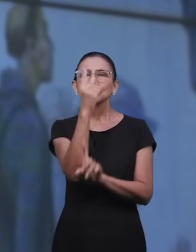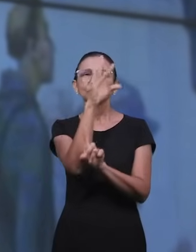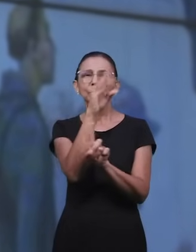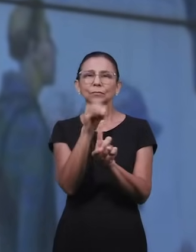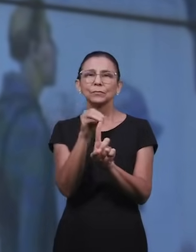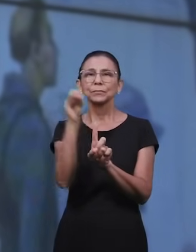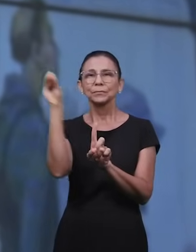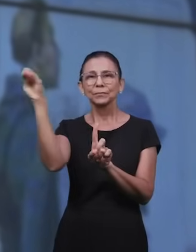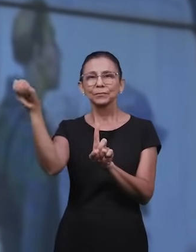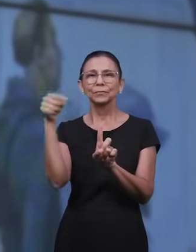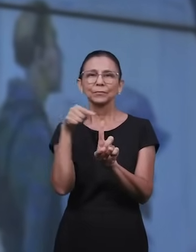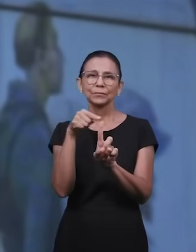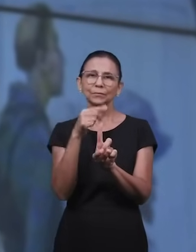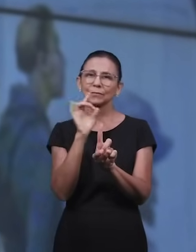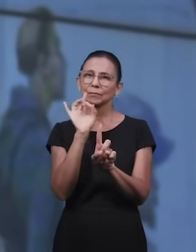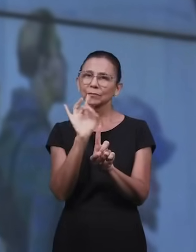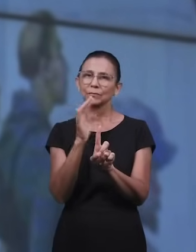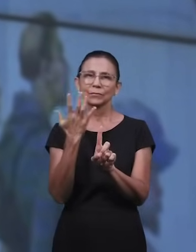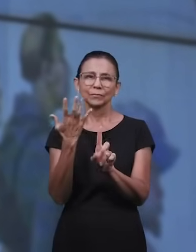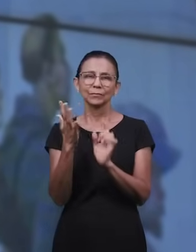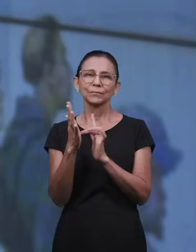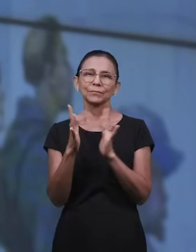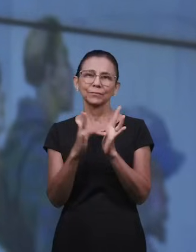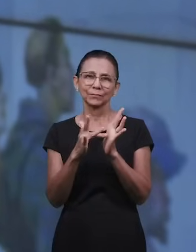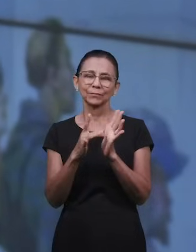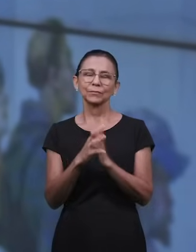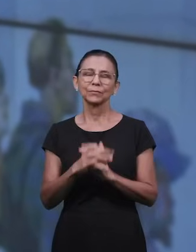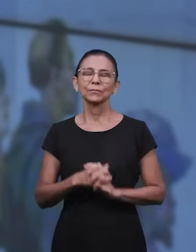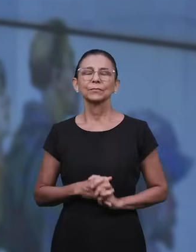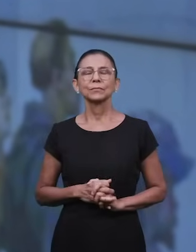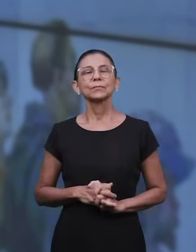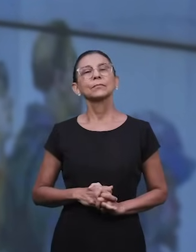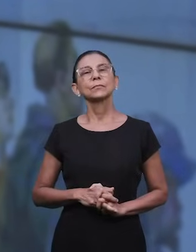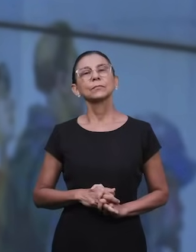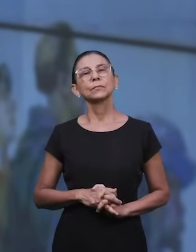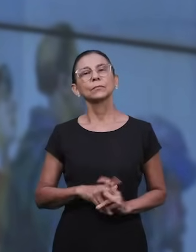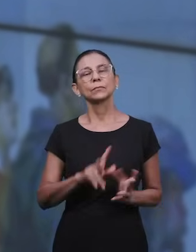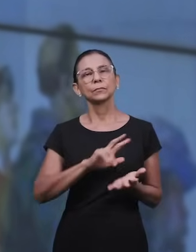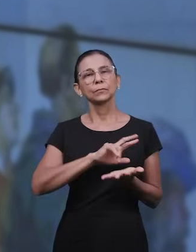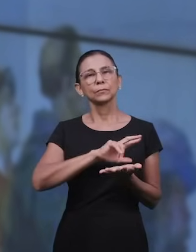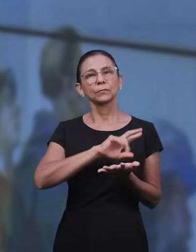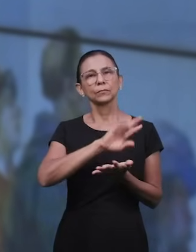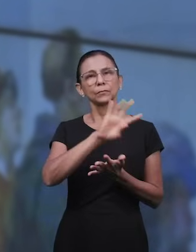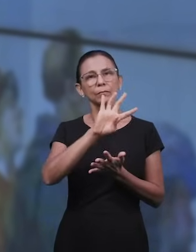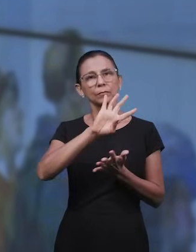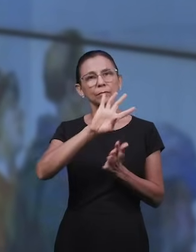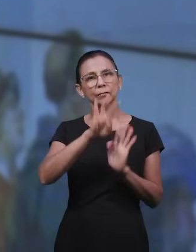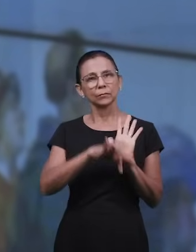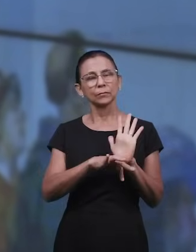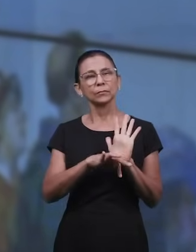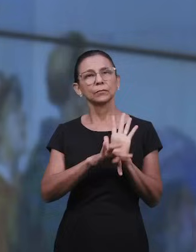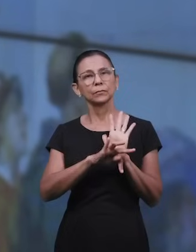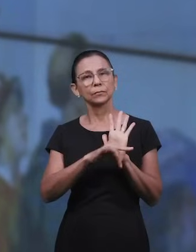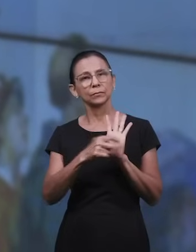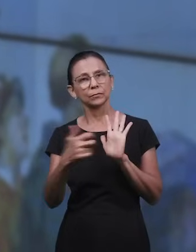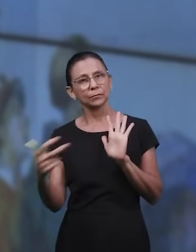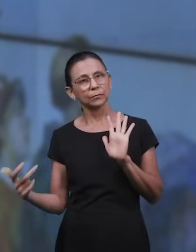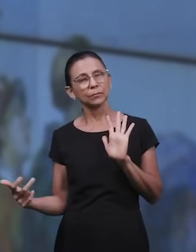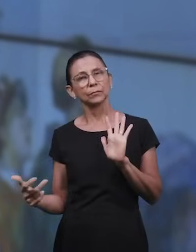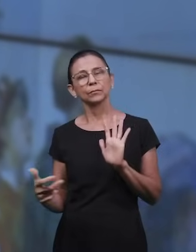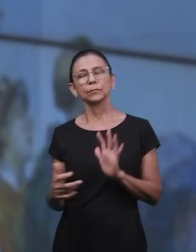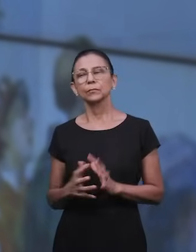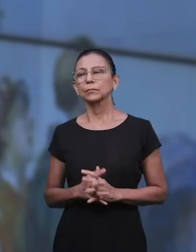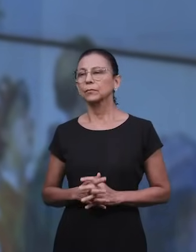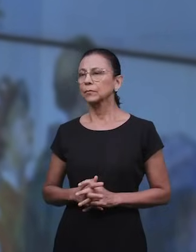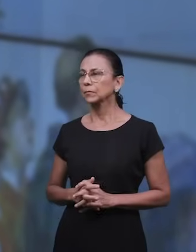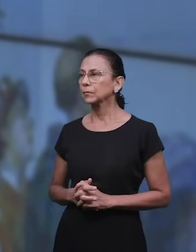único mediador. Nós temos alguns textos, né, que vai nos ilustrar isso, né? A gente poderia até ver